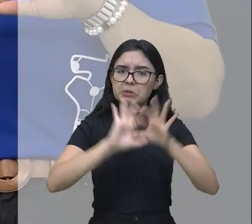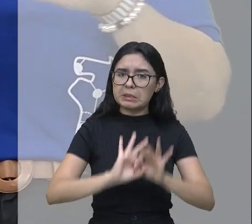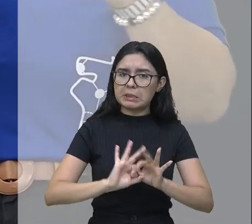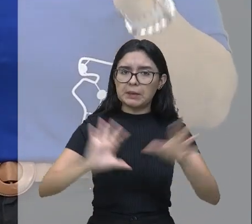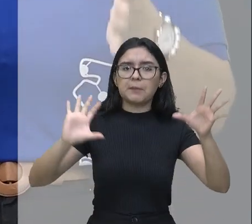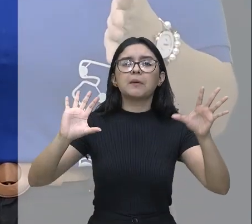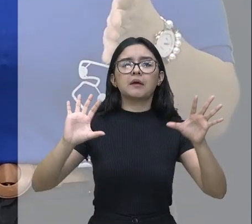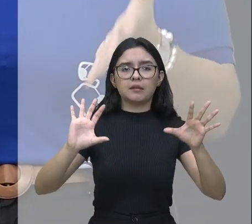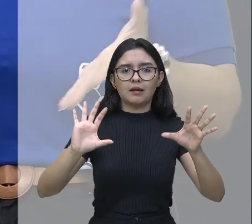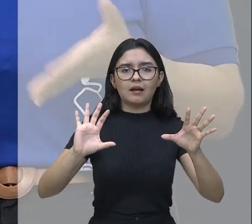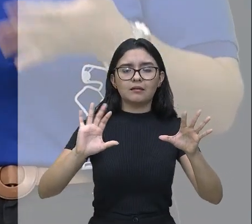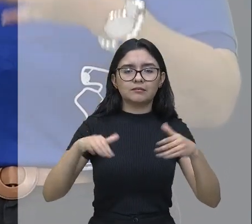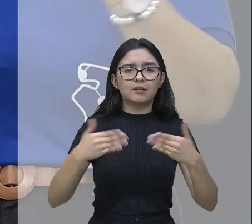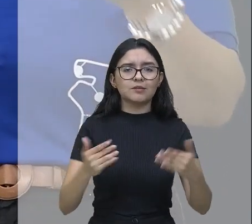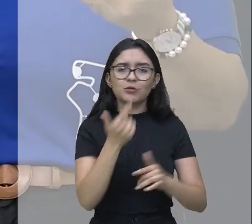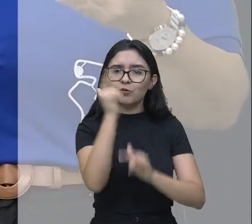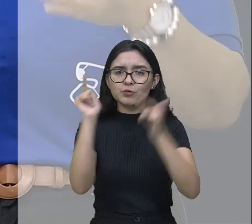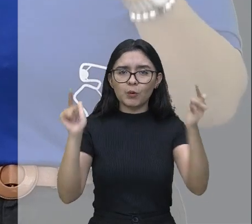que a